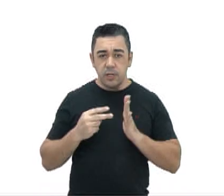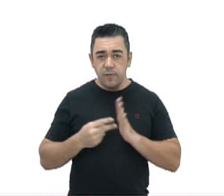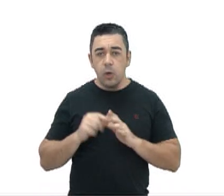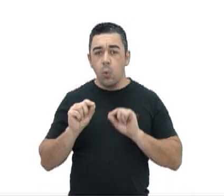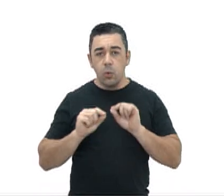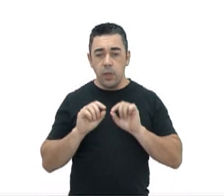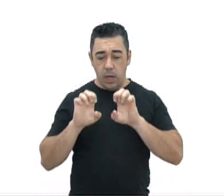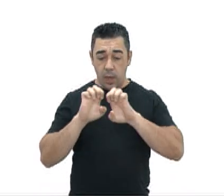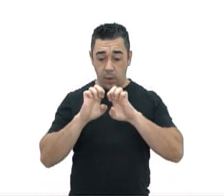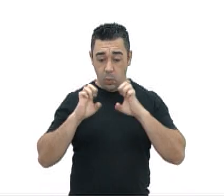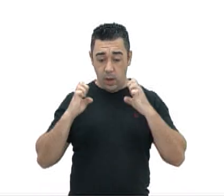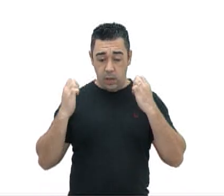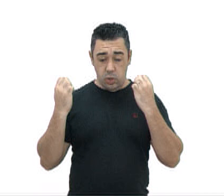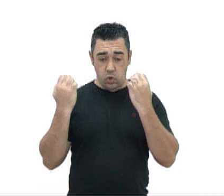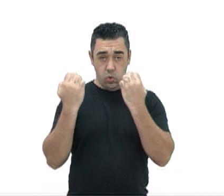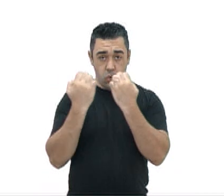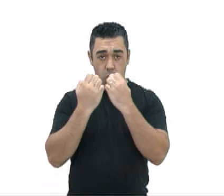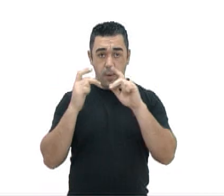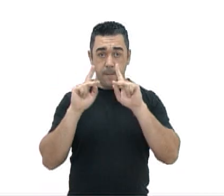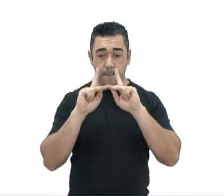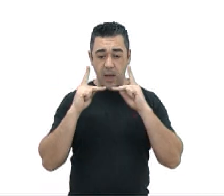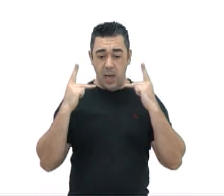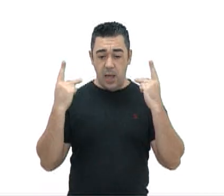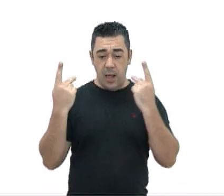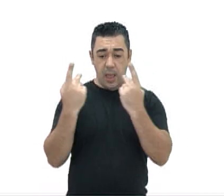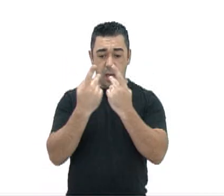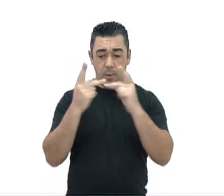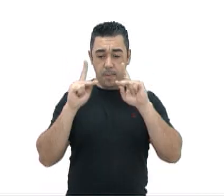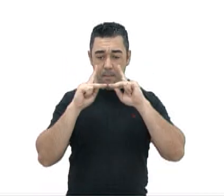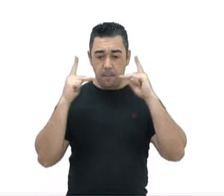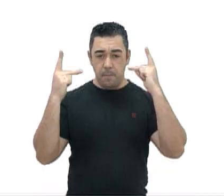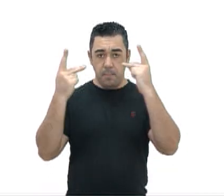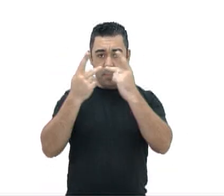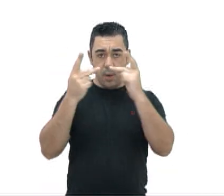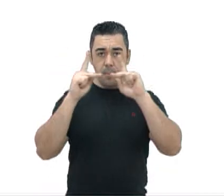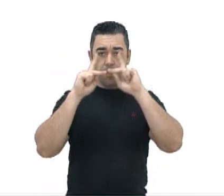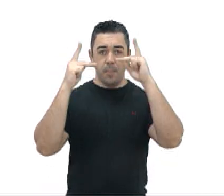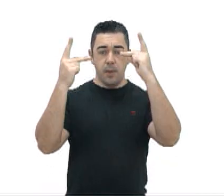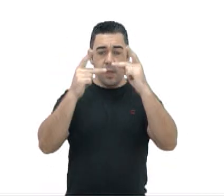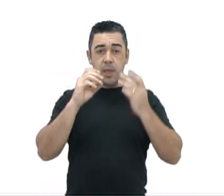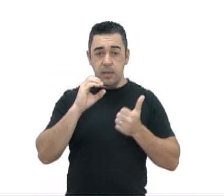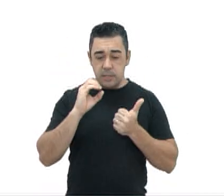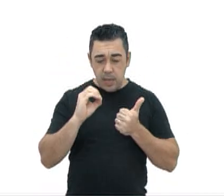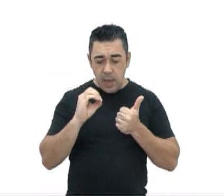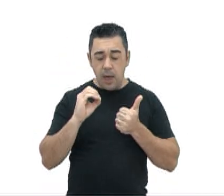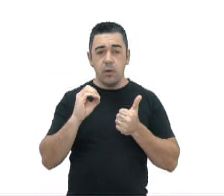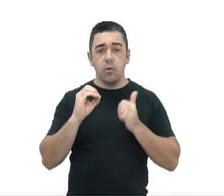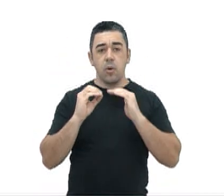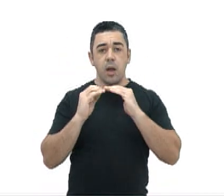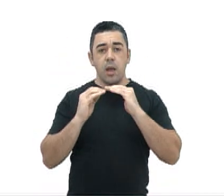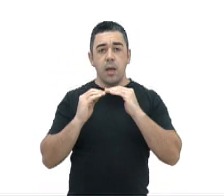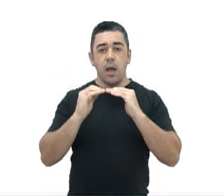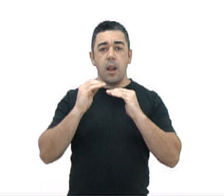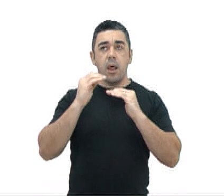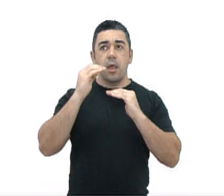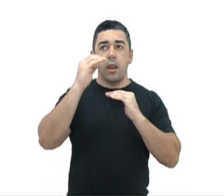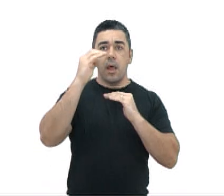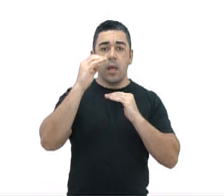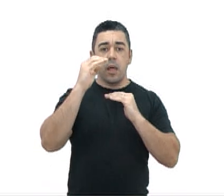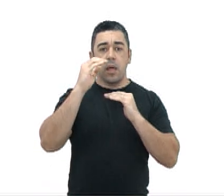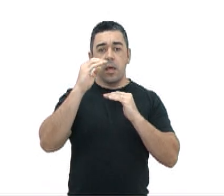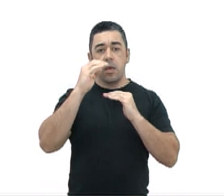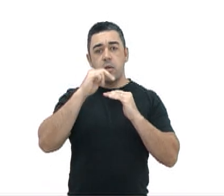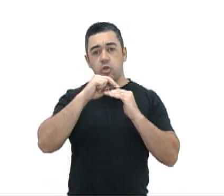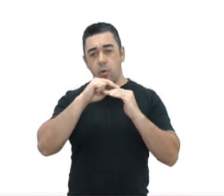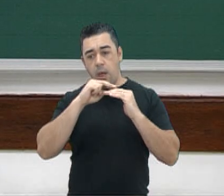equador, sendo que a própria linha do equador é um paralelo. Os paralelos iniciam-se em 0 graus, linha do equador, e vão até 90 graus no sentido norte e